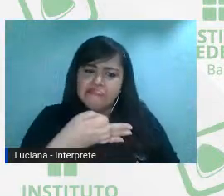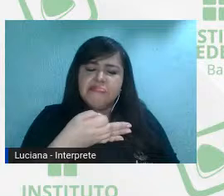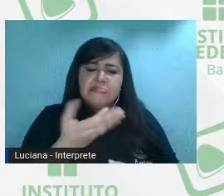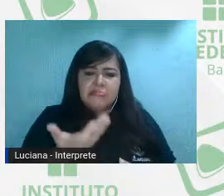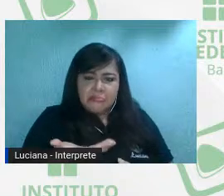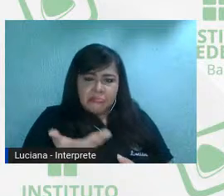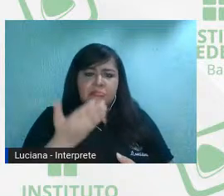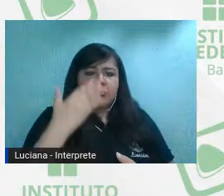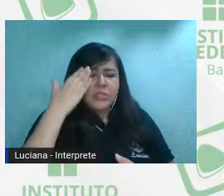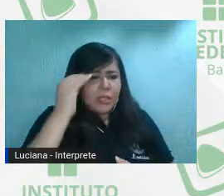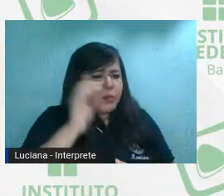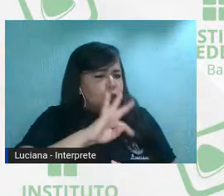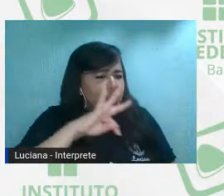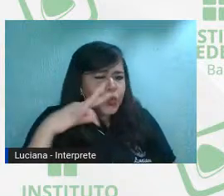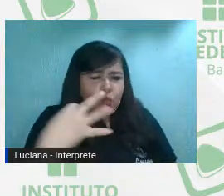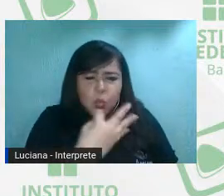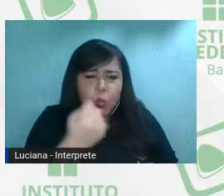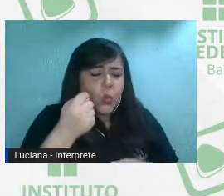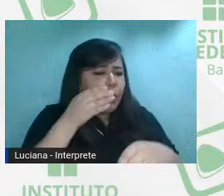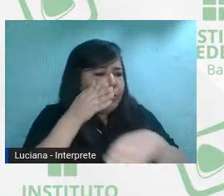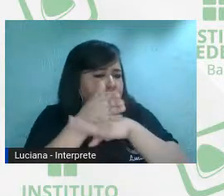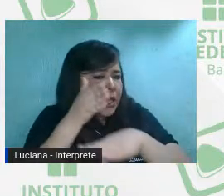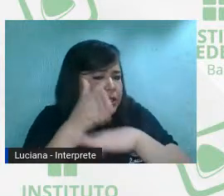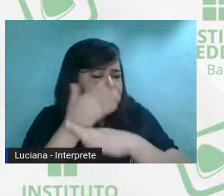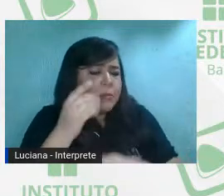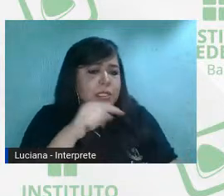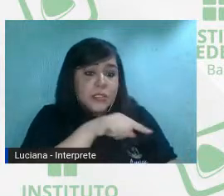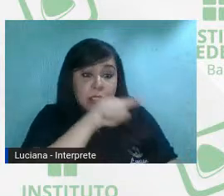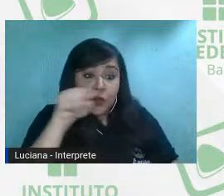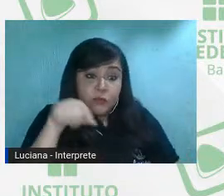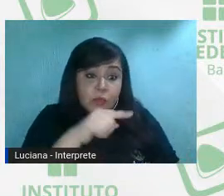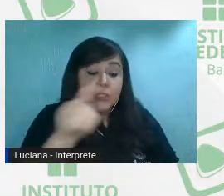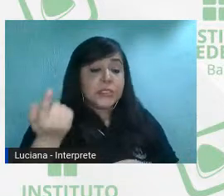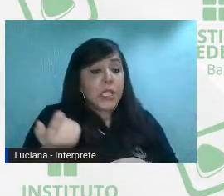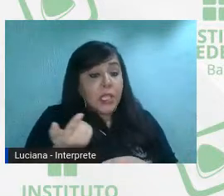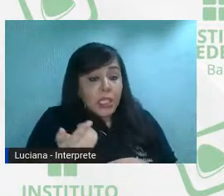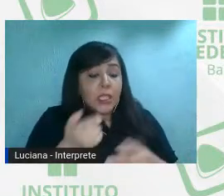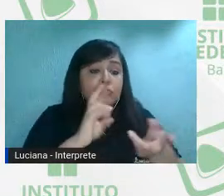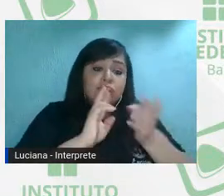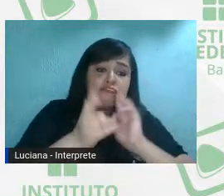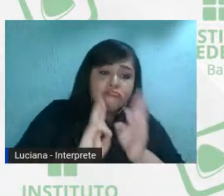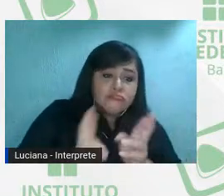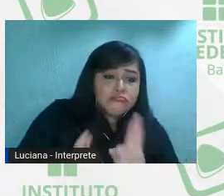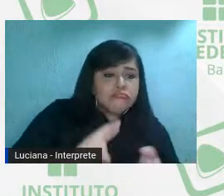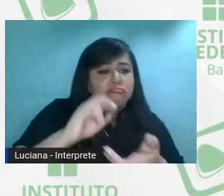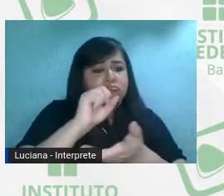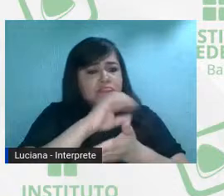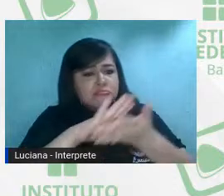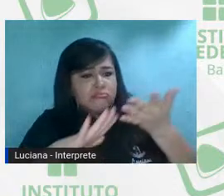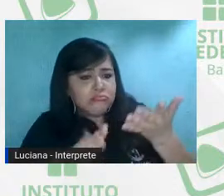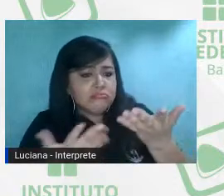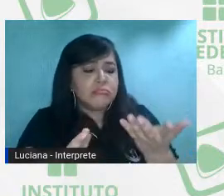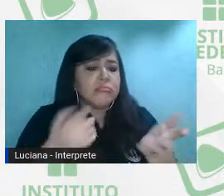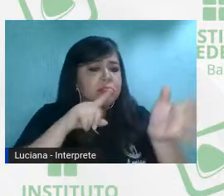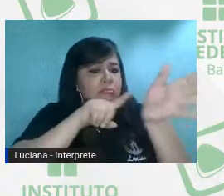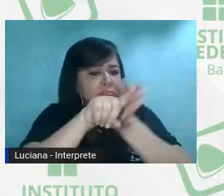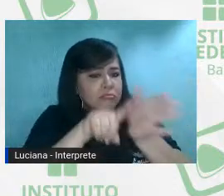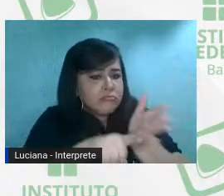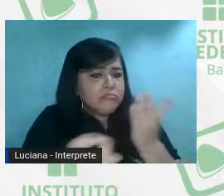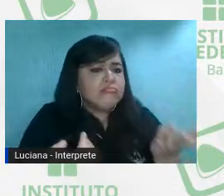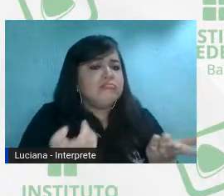vocês têm feito da questão. Então, se você tentou resolver